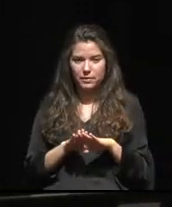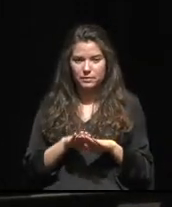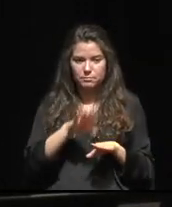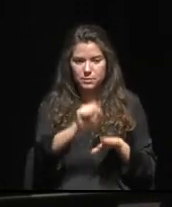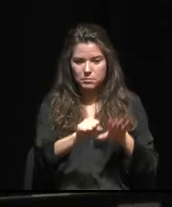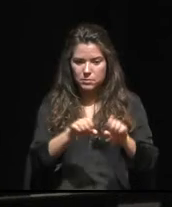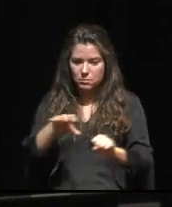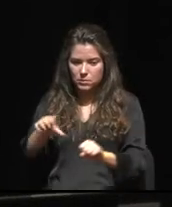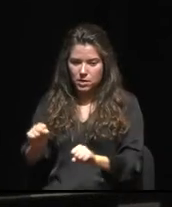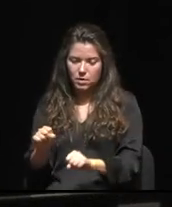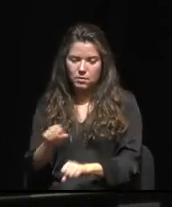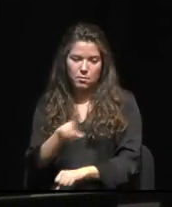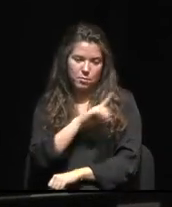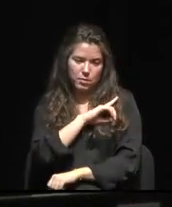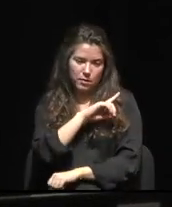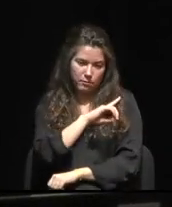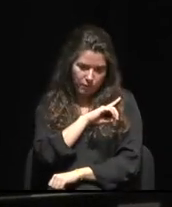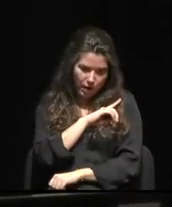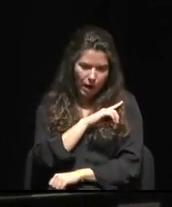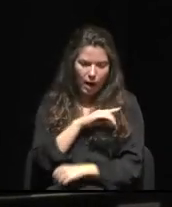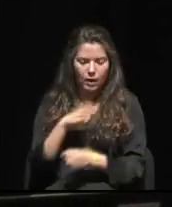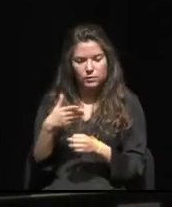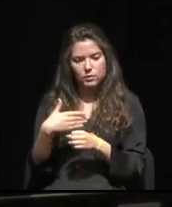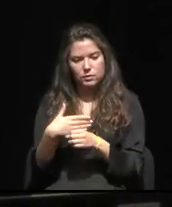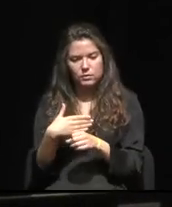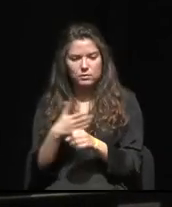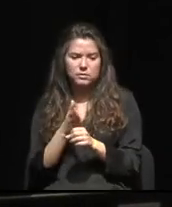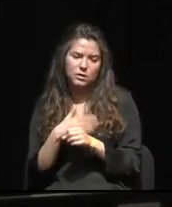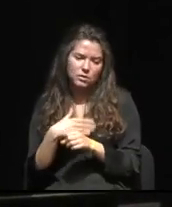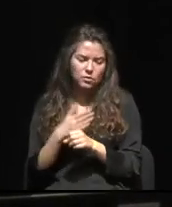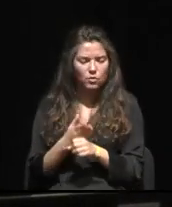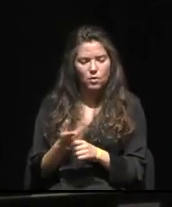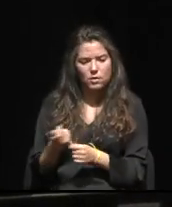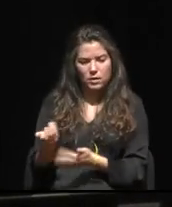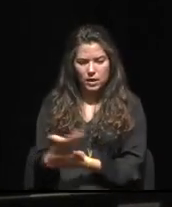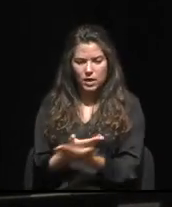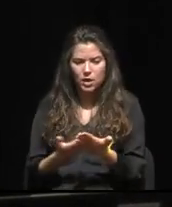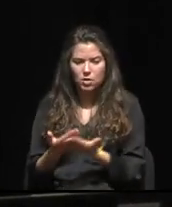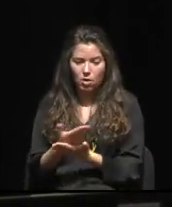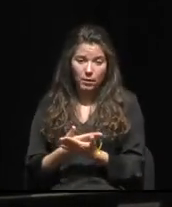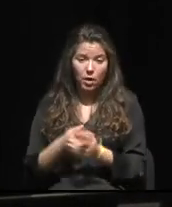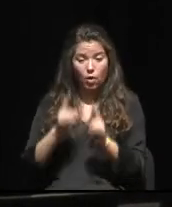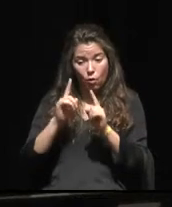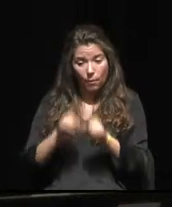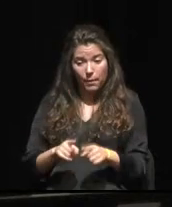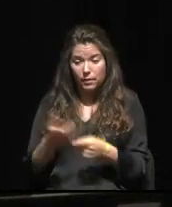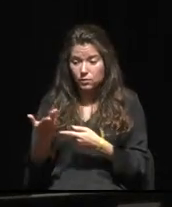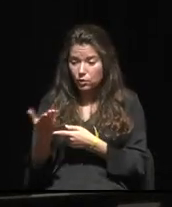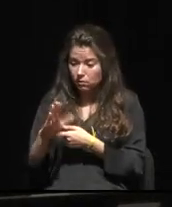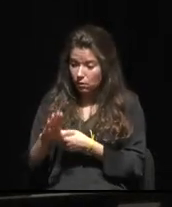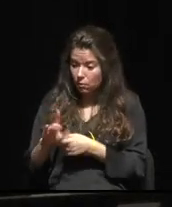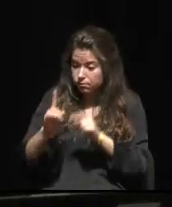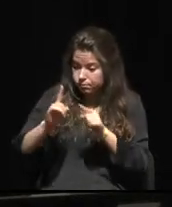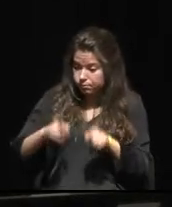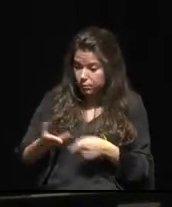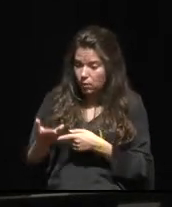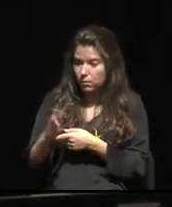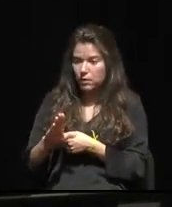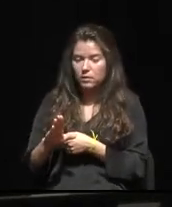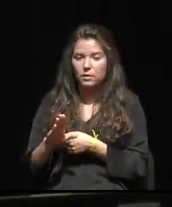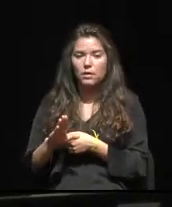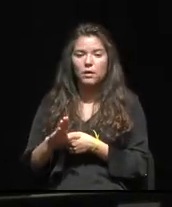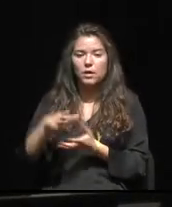propriedade privada e de setores com de atividade económica comecem por dar o exemplo e basta